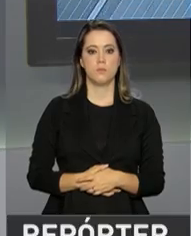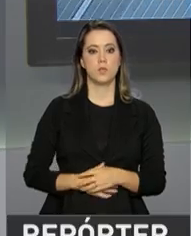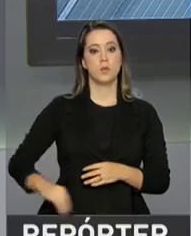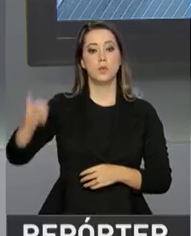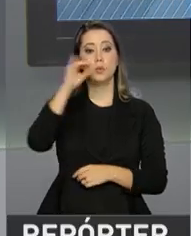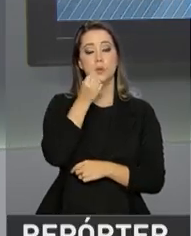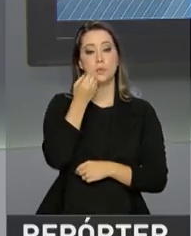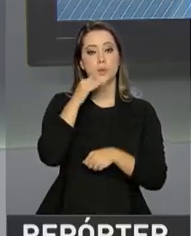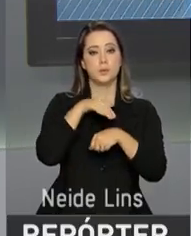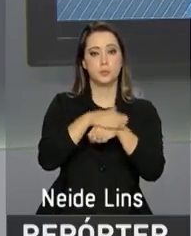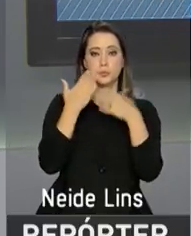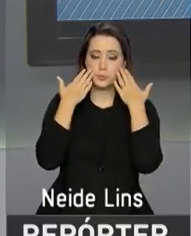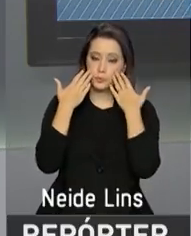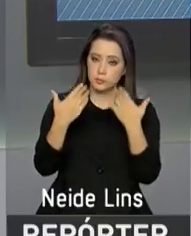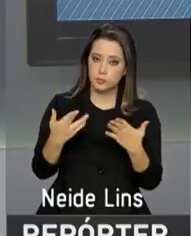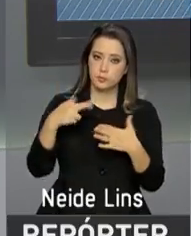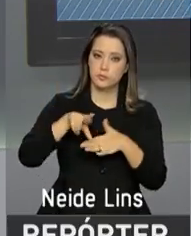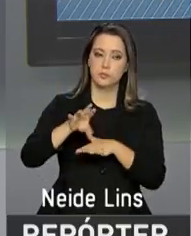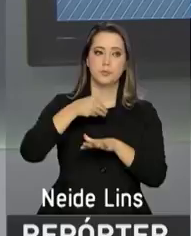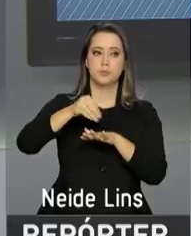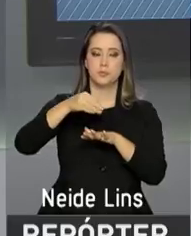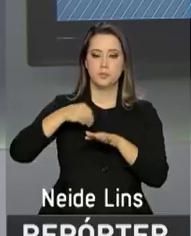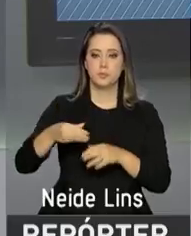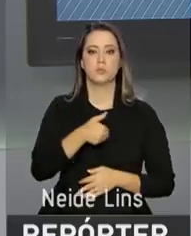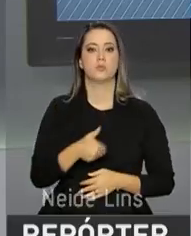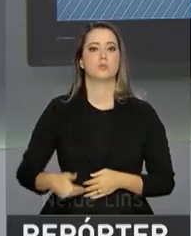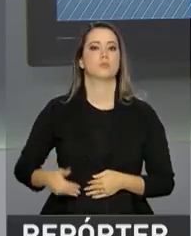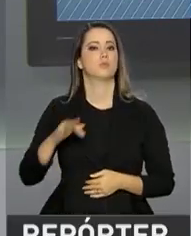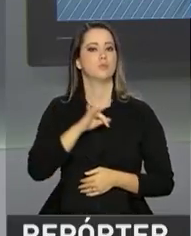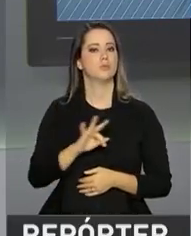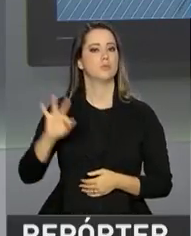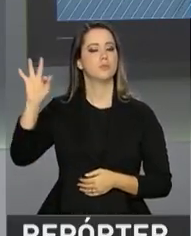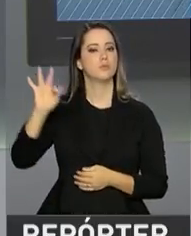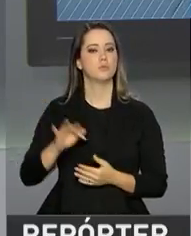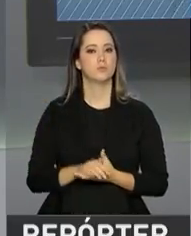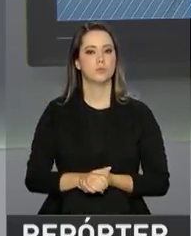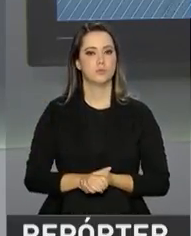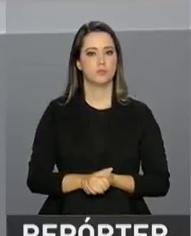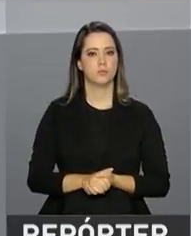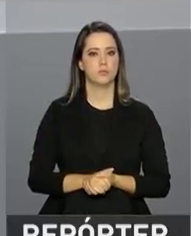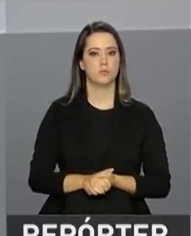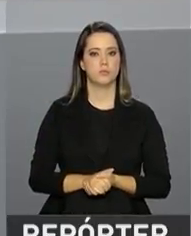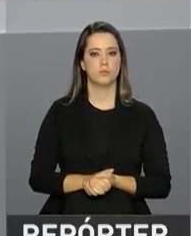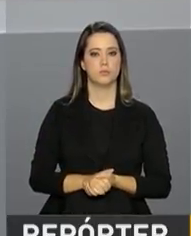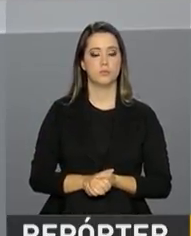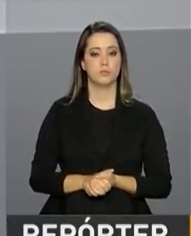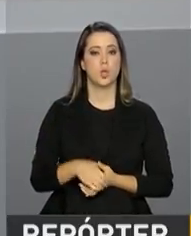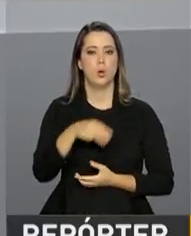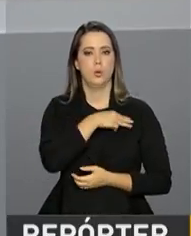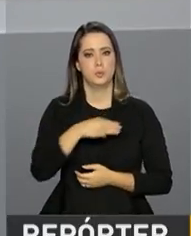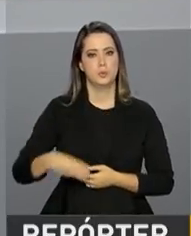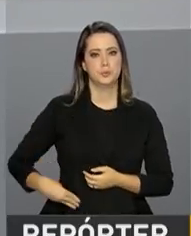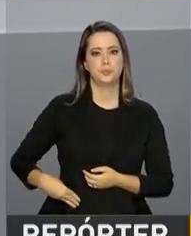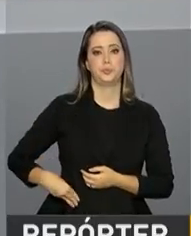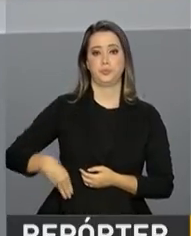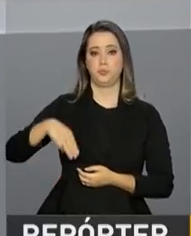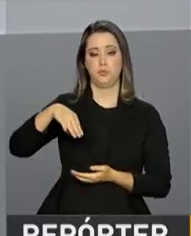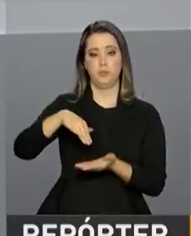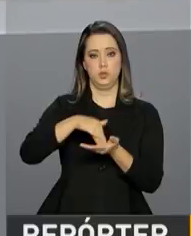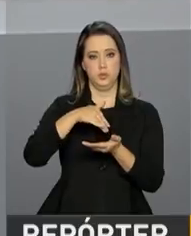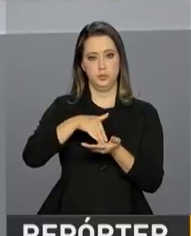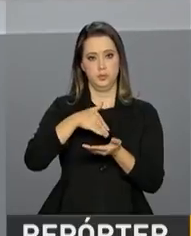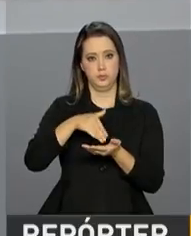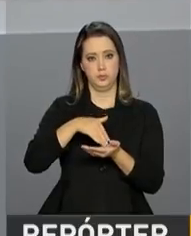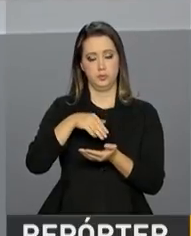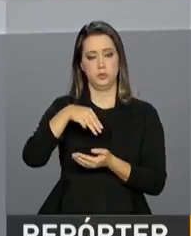Olá, boa noite. Começa agora o Repórter NBR com as notícias do governo federal. O ministro da Secretaria-Geral da Presidência